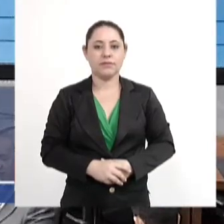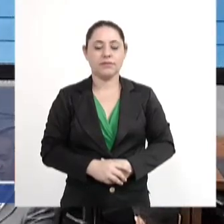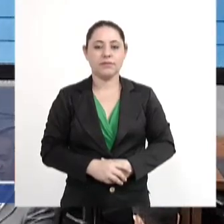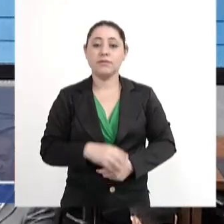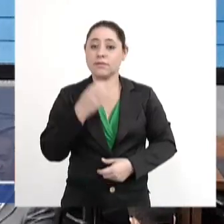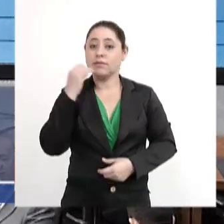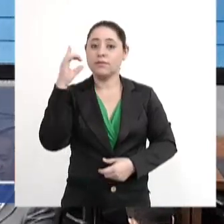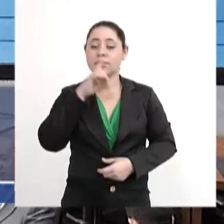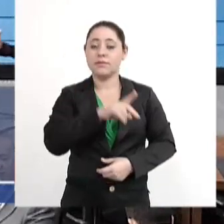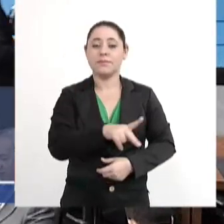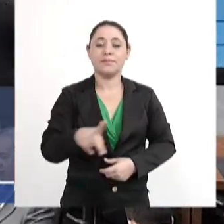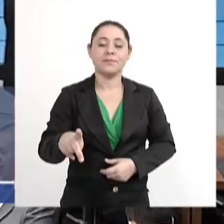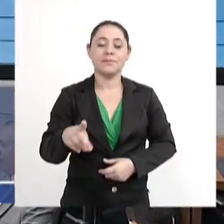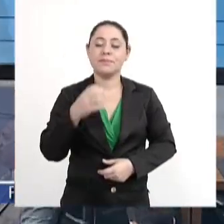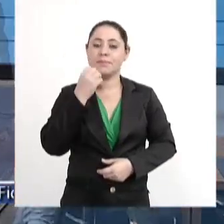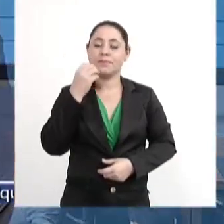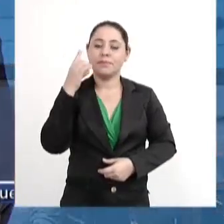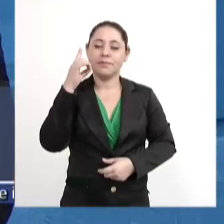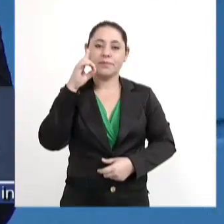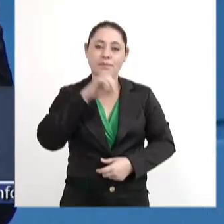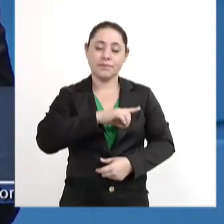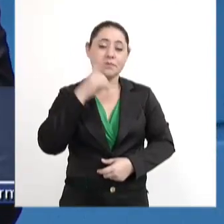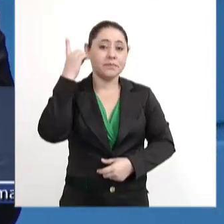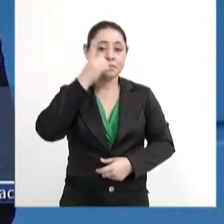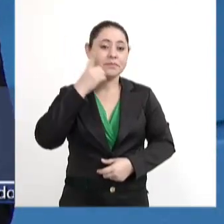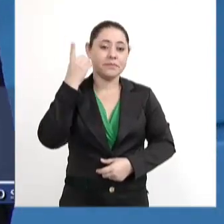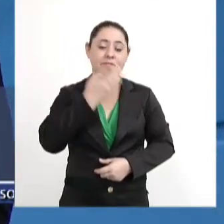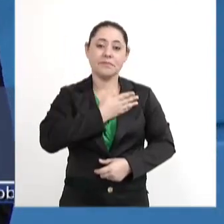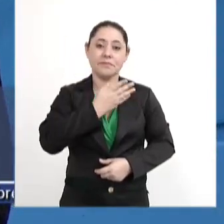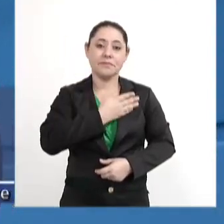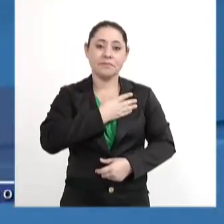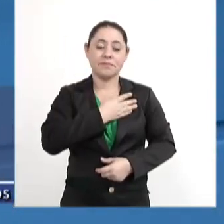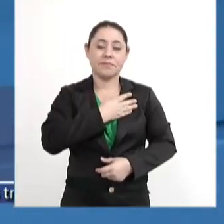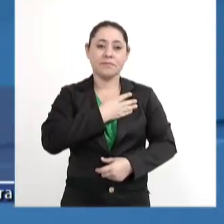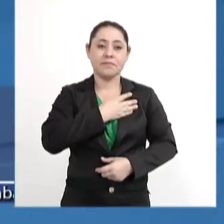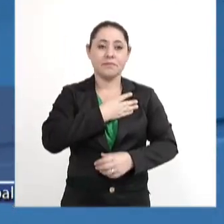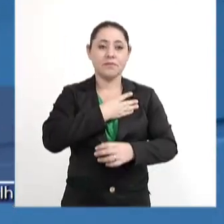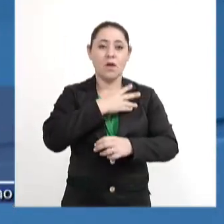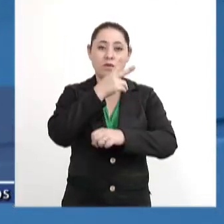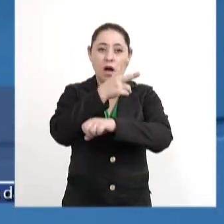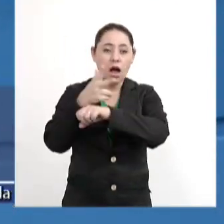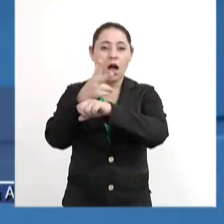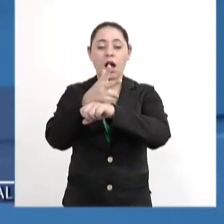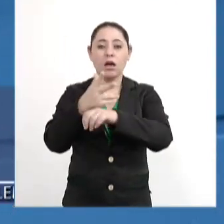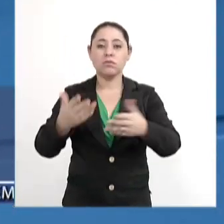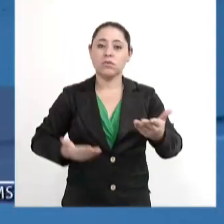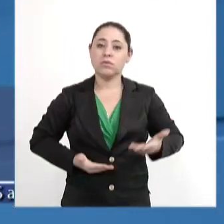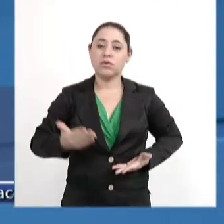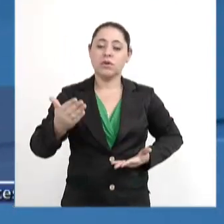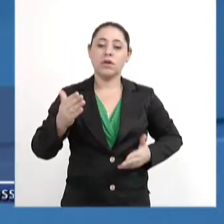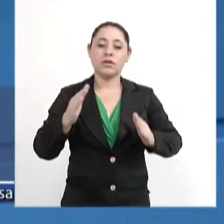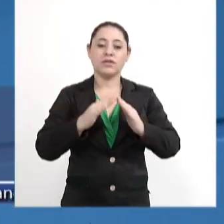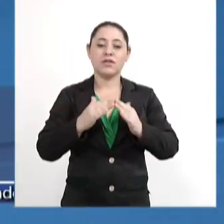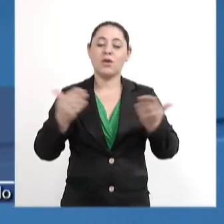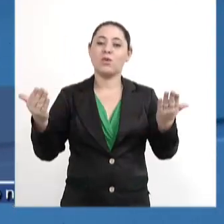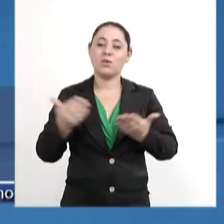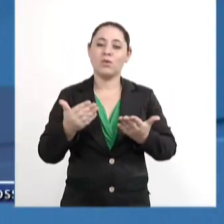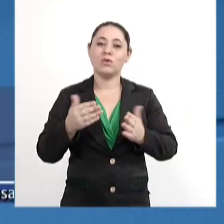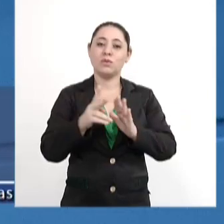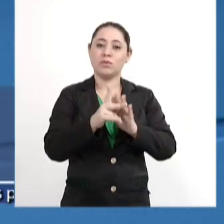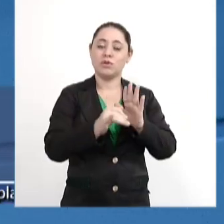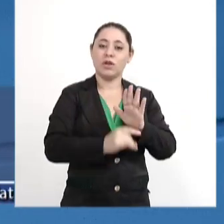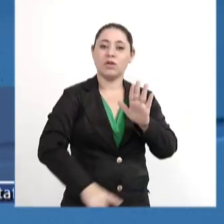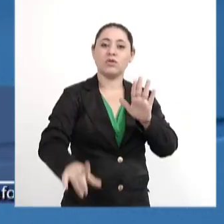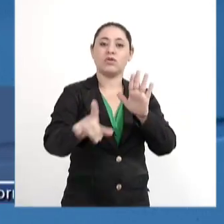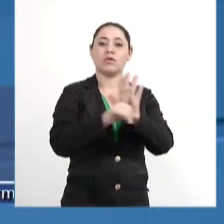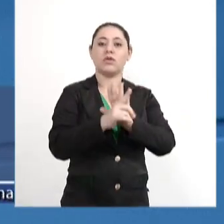Bom dia, senhor presidente, bom dia, colegas deputados, imprensa aqui presente, funcionários da casa. Hoje temos, senhor presidente, um projeto de